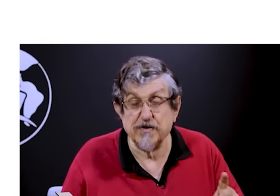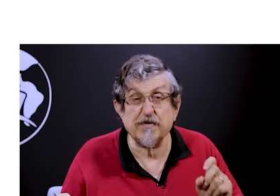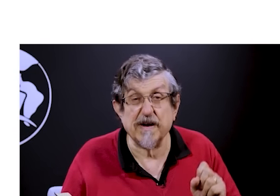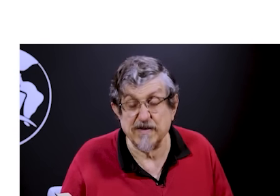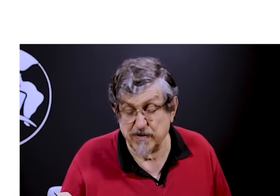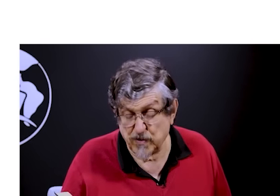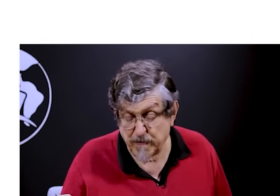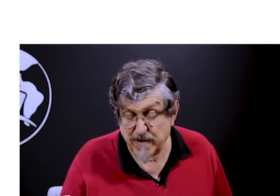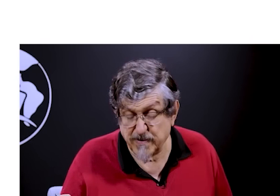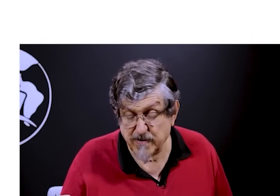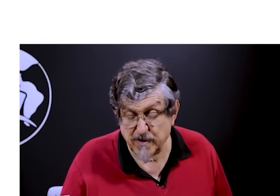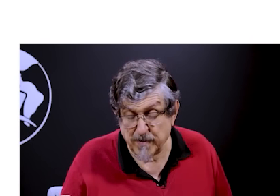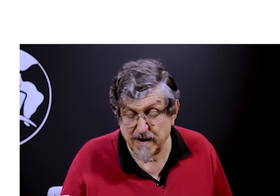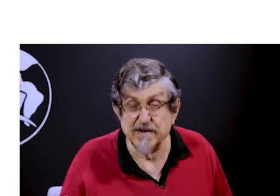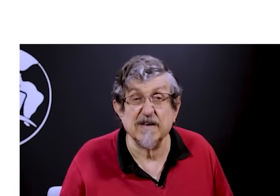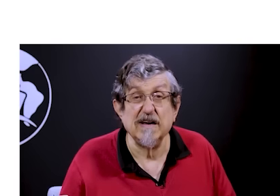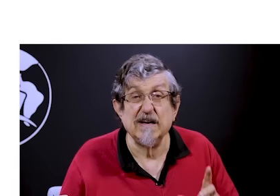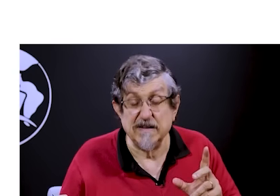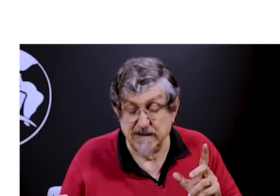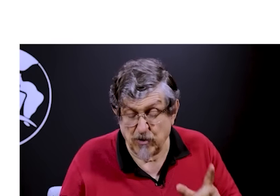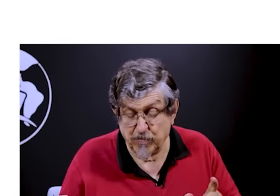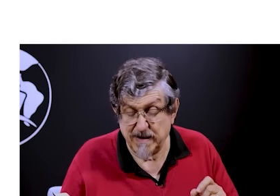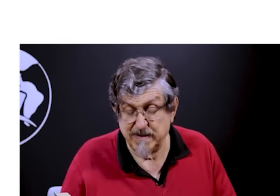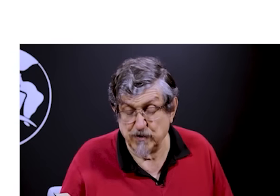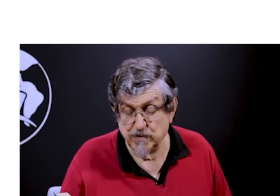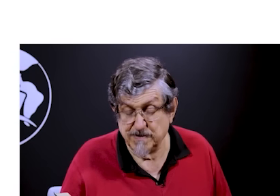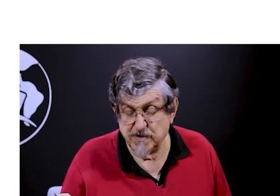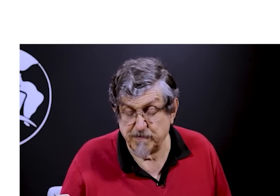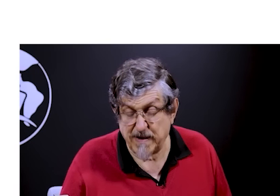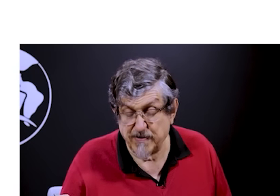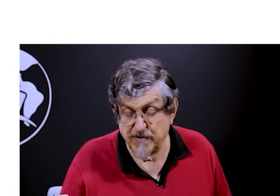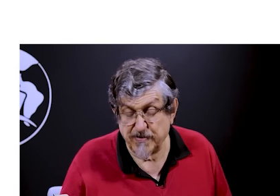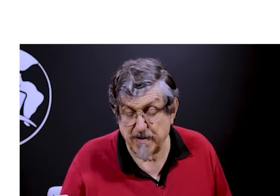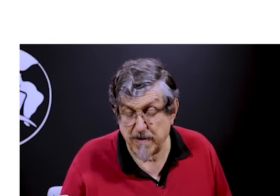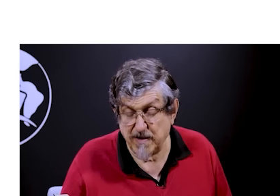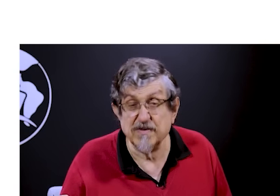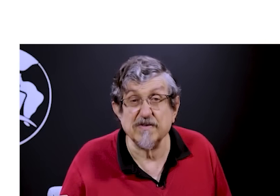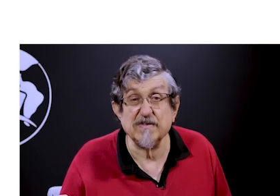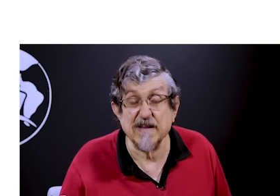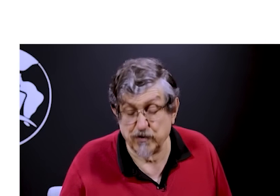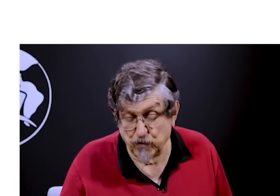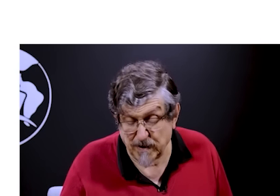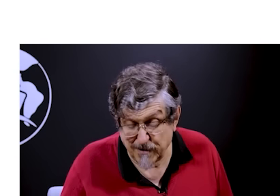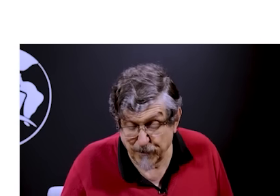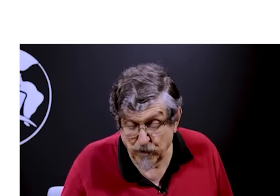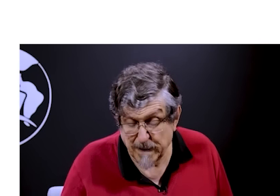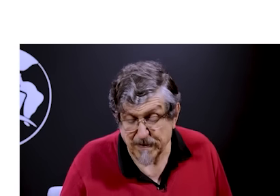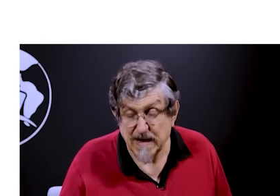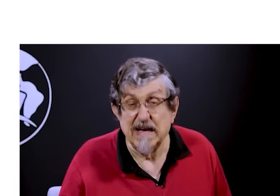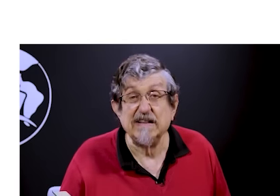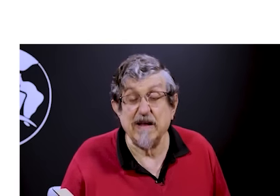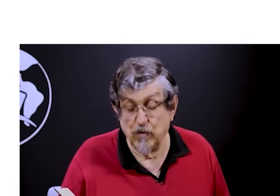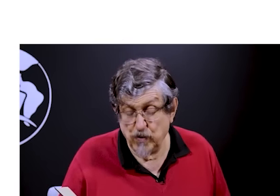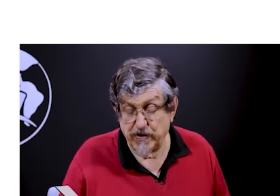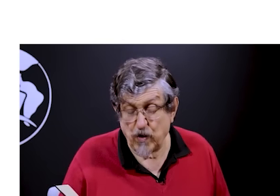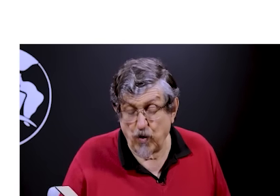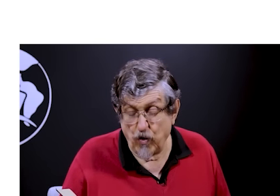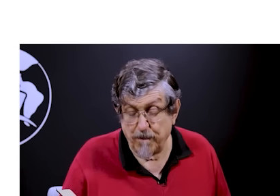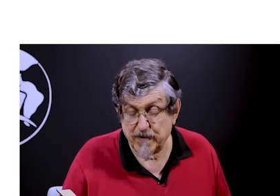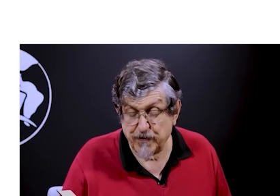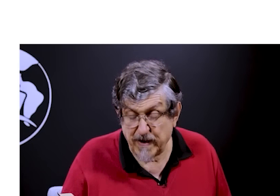cruzem diferentes espécies de animais não plantem duas espécies de sementes na sua lavoura não